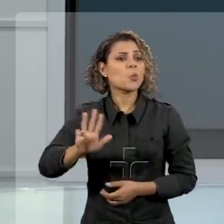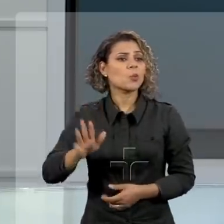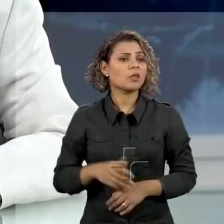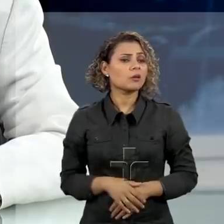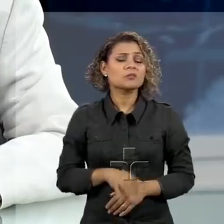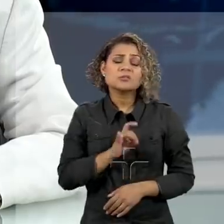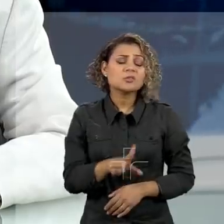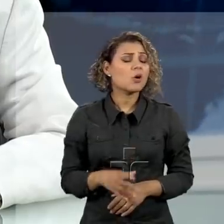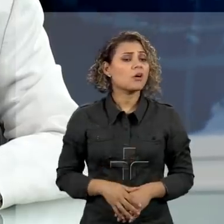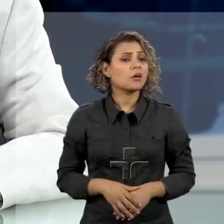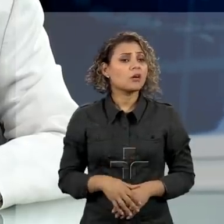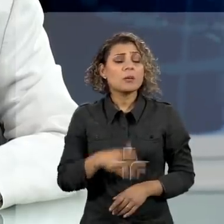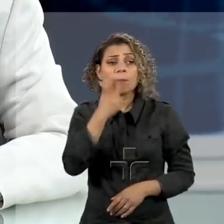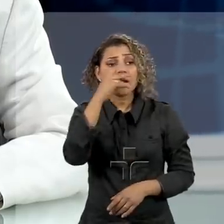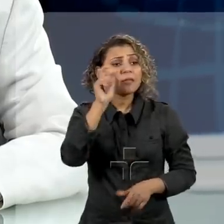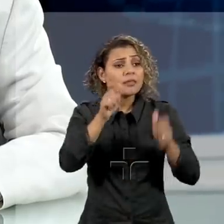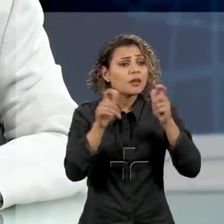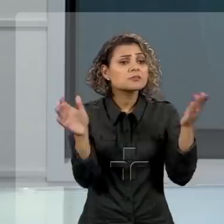algo mais. Isso aqui é